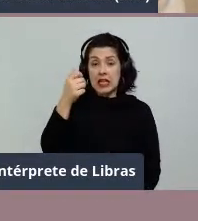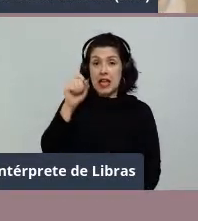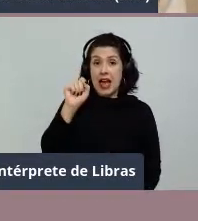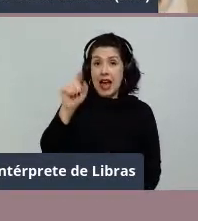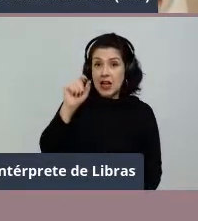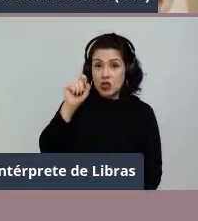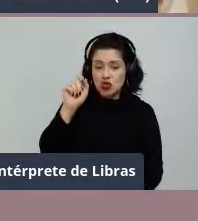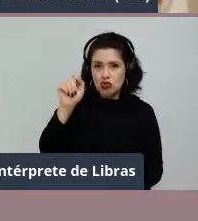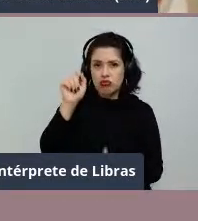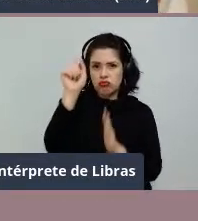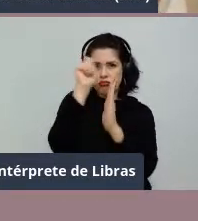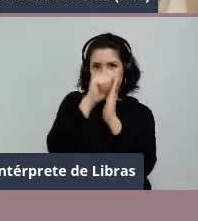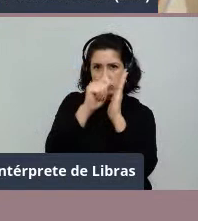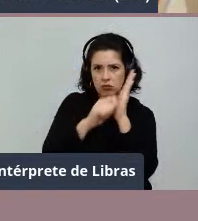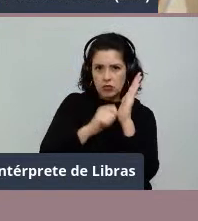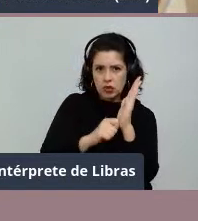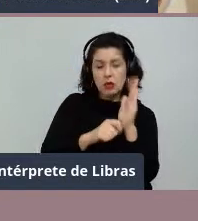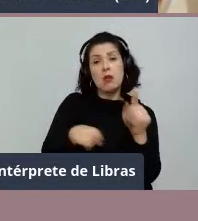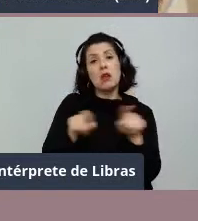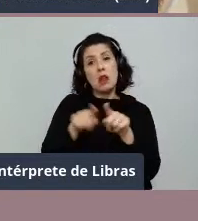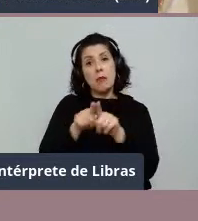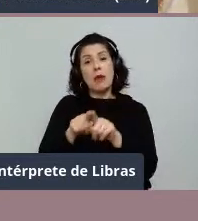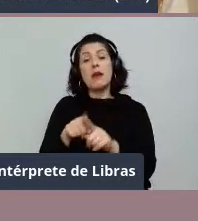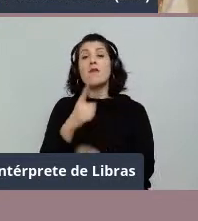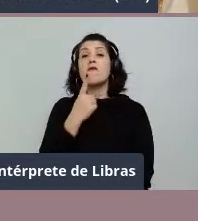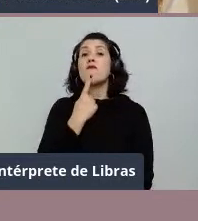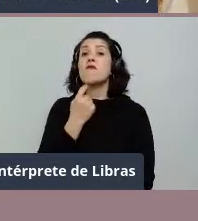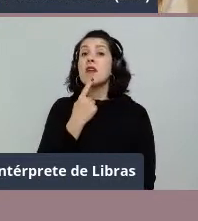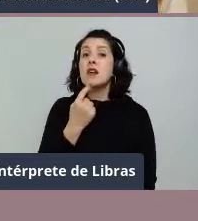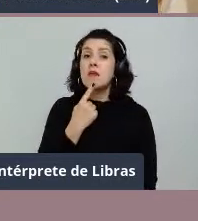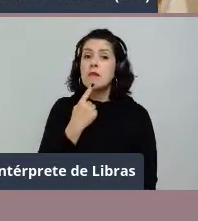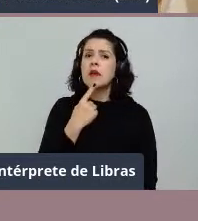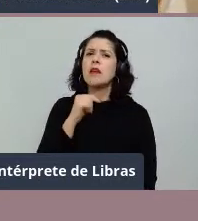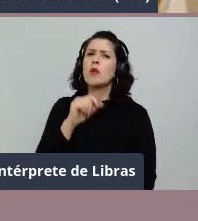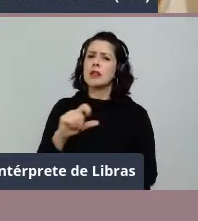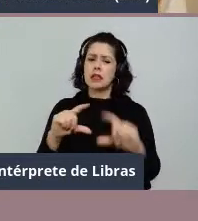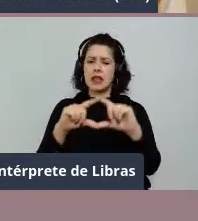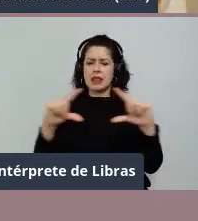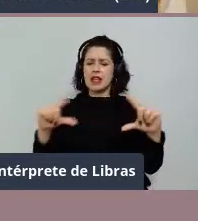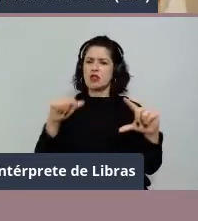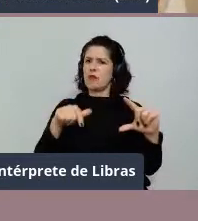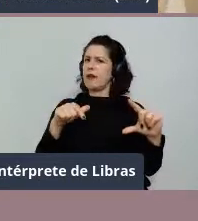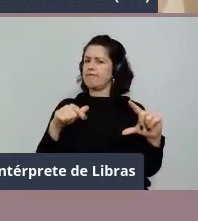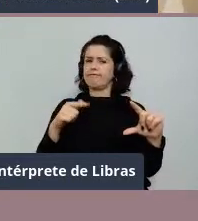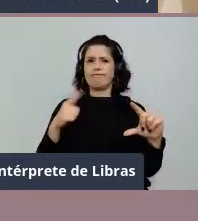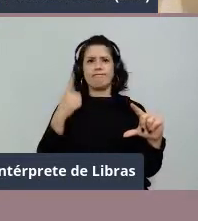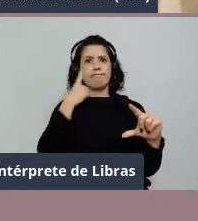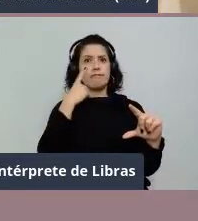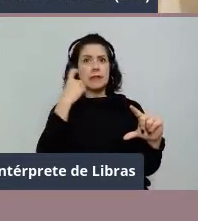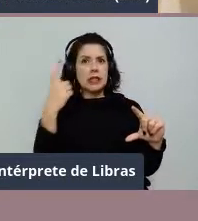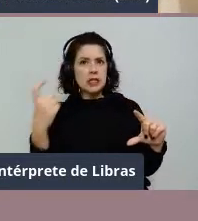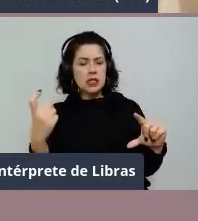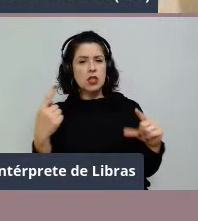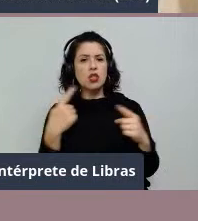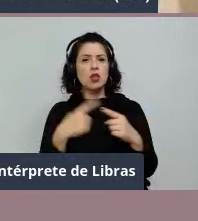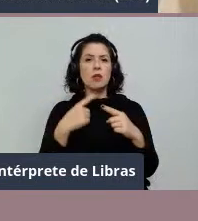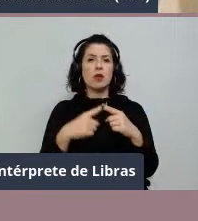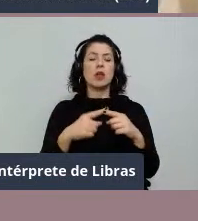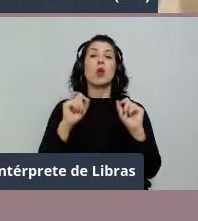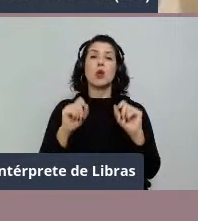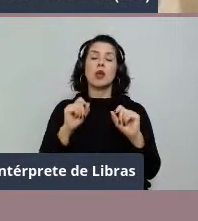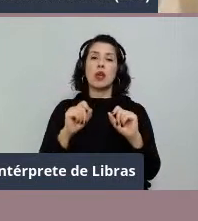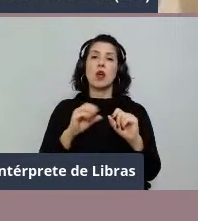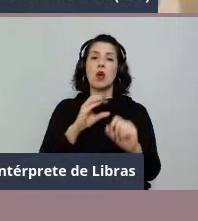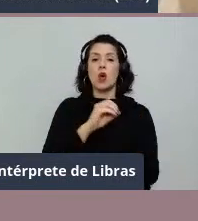no mais rubro, no vermelho. Esse trecho aqui é muito curioso, porque é quando Olímpico e Glória se